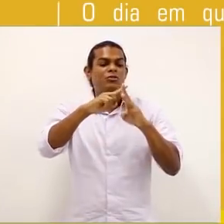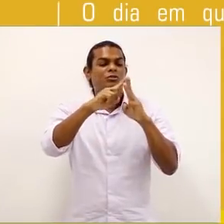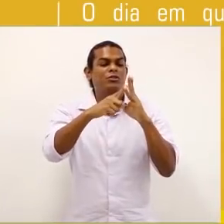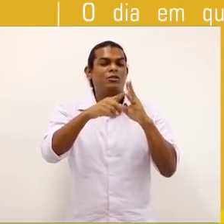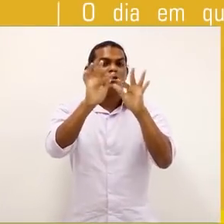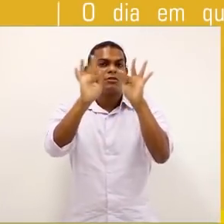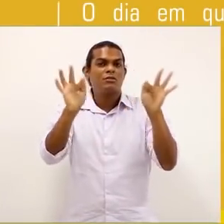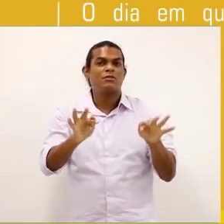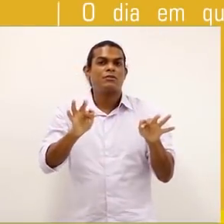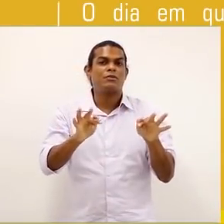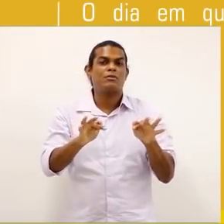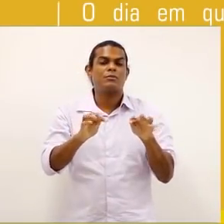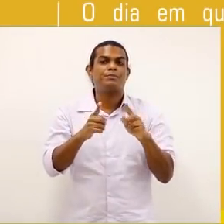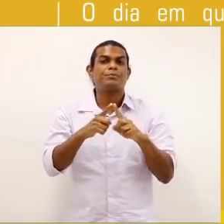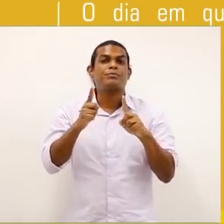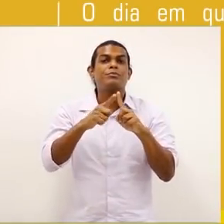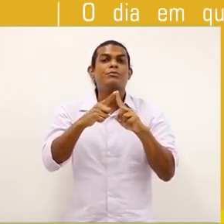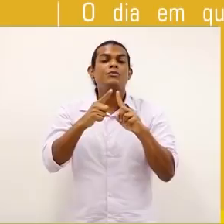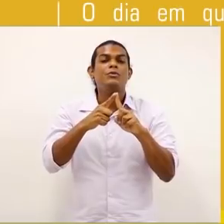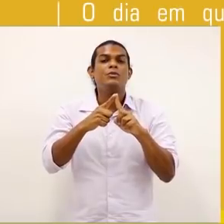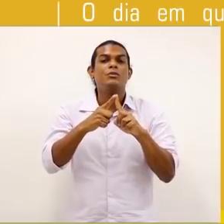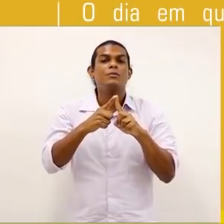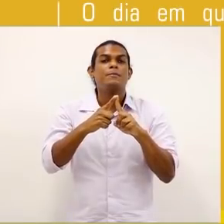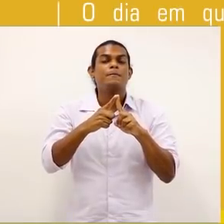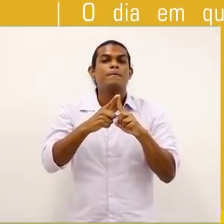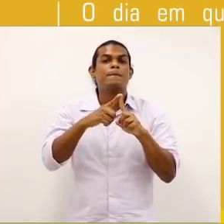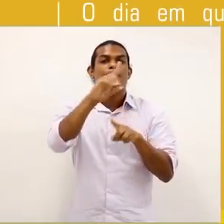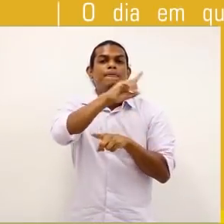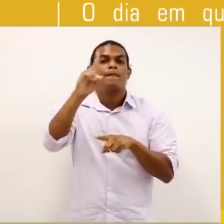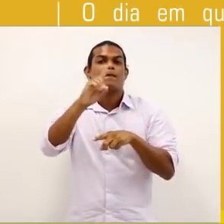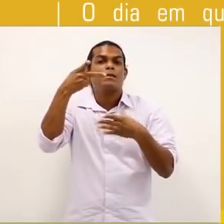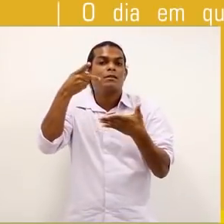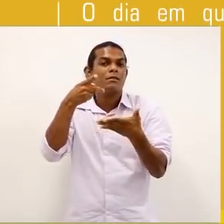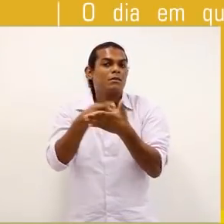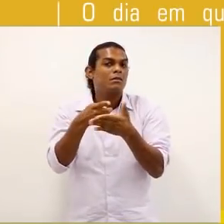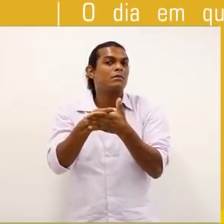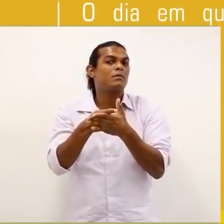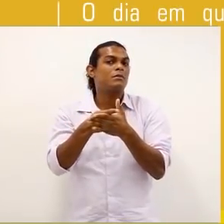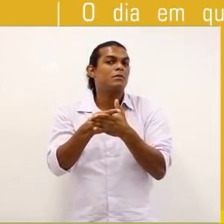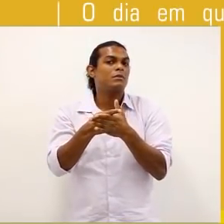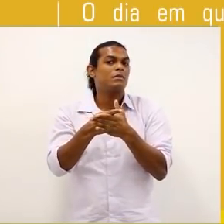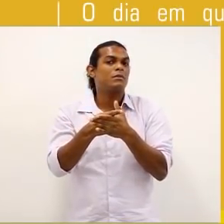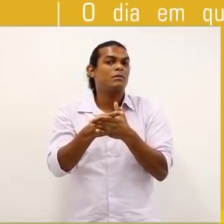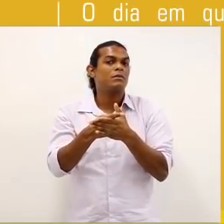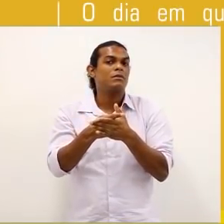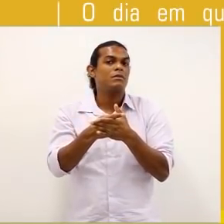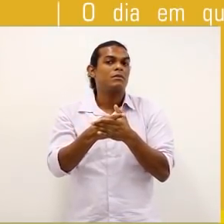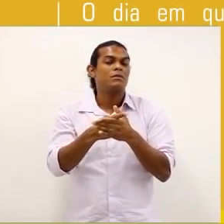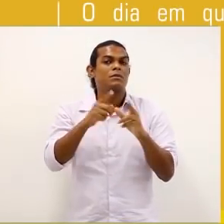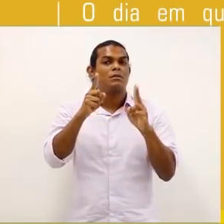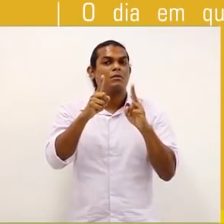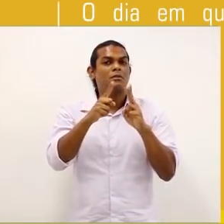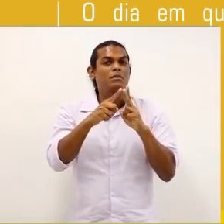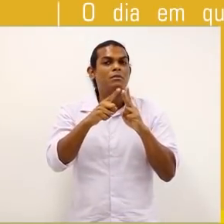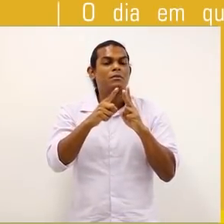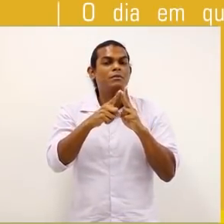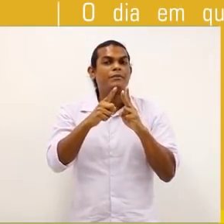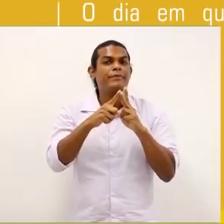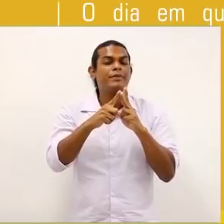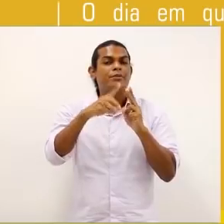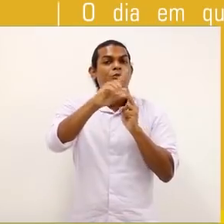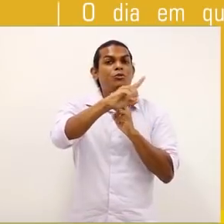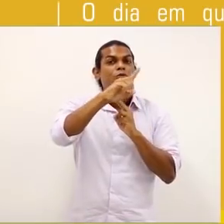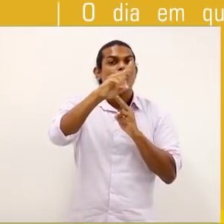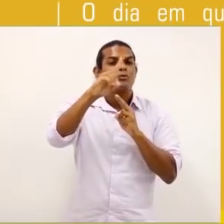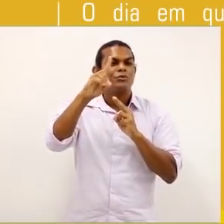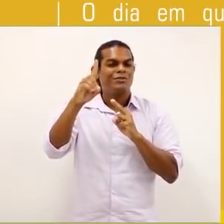data do início da incapacidade laborativa para o exercício da atividade habitual. Pode ser também o dia da segregação compulsória, seja o